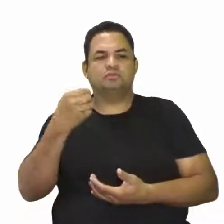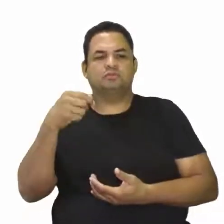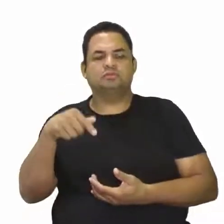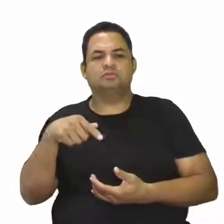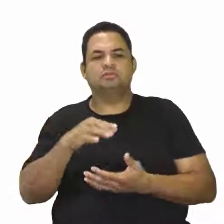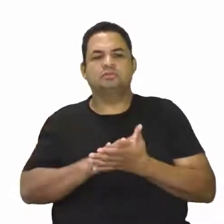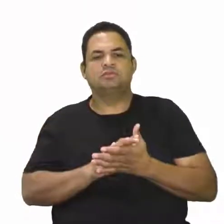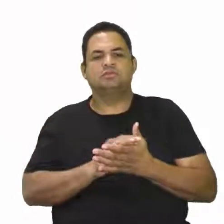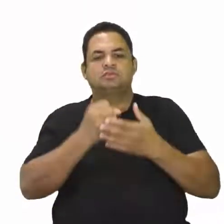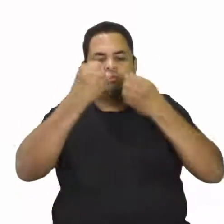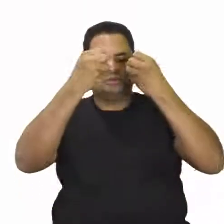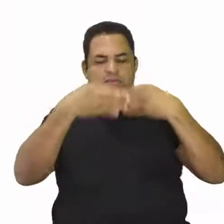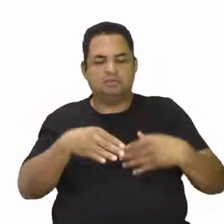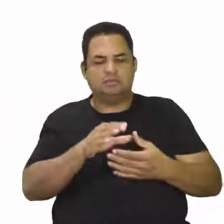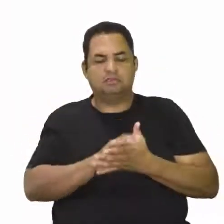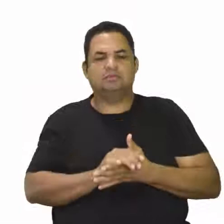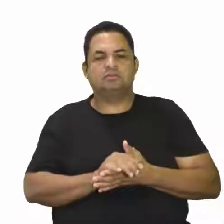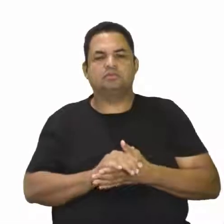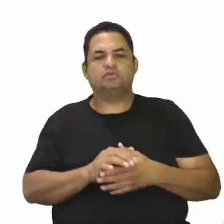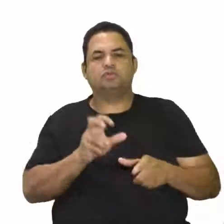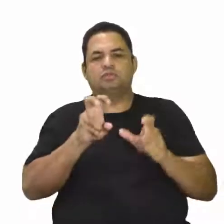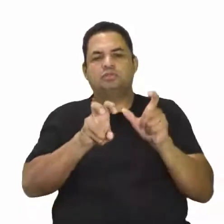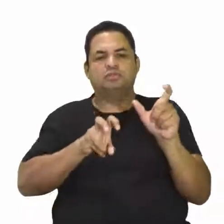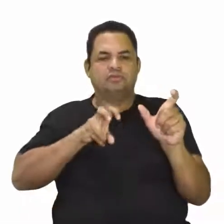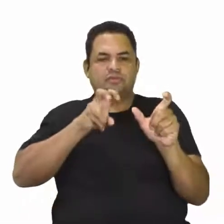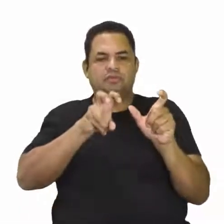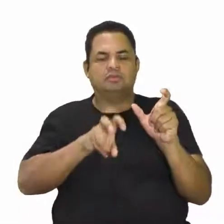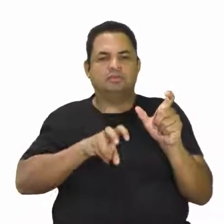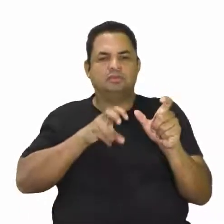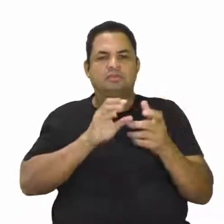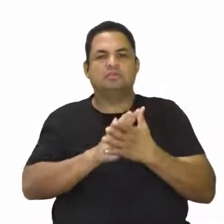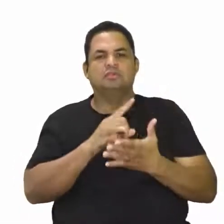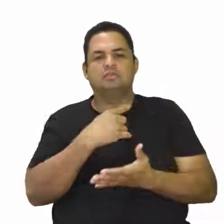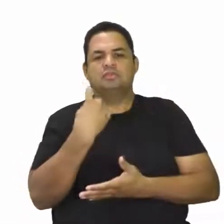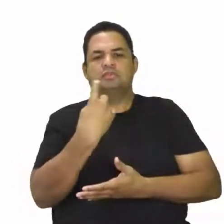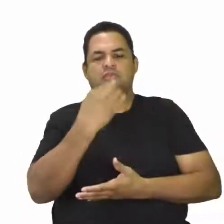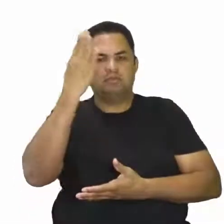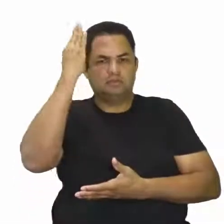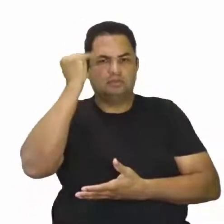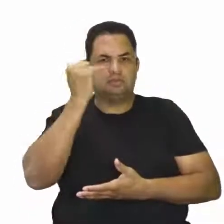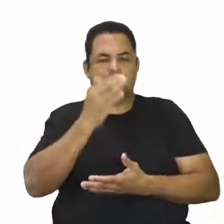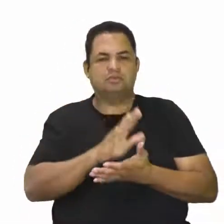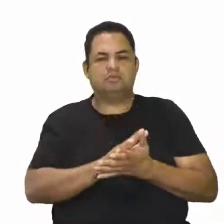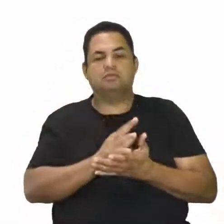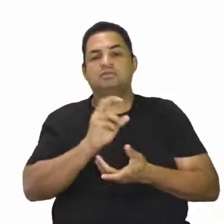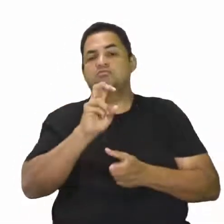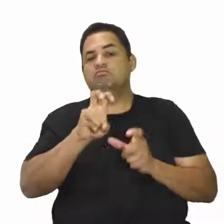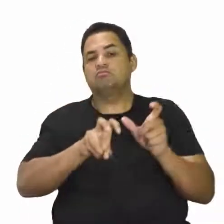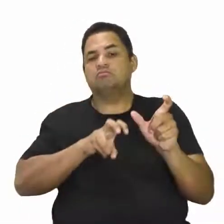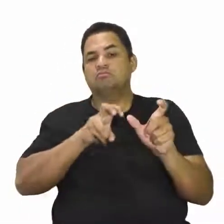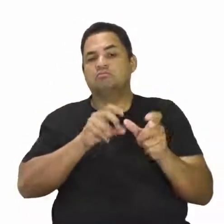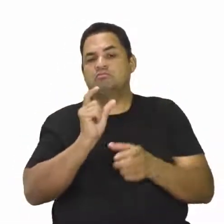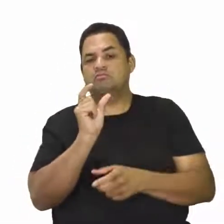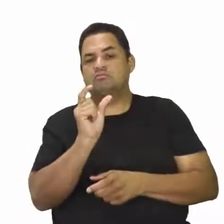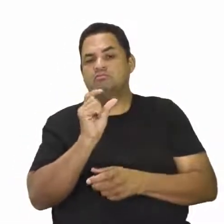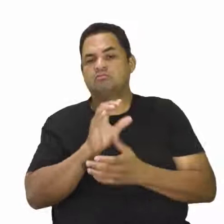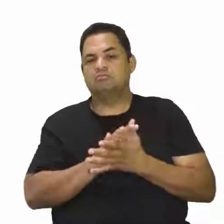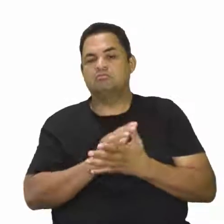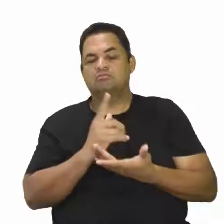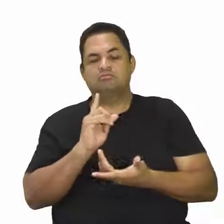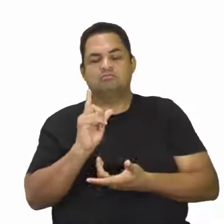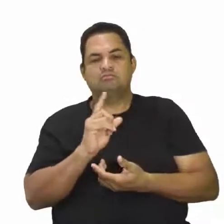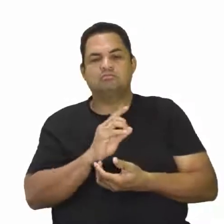advérbio. E o que nós temos? Nós sabemos que o advérbio ele é uma parte